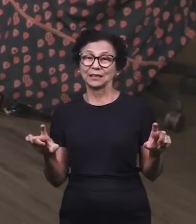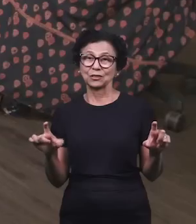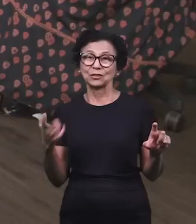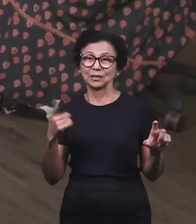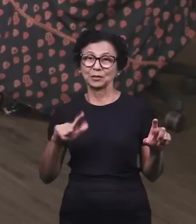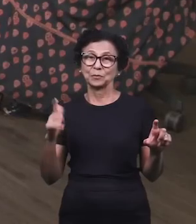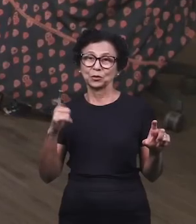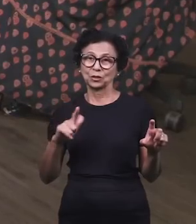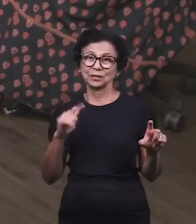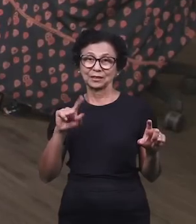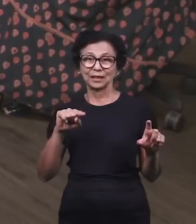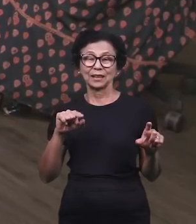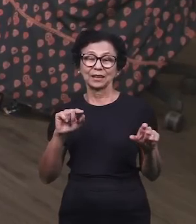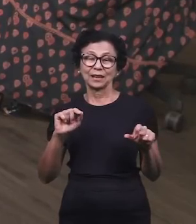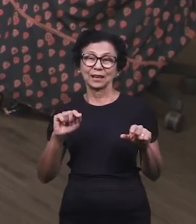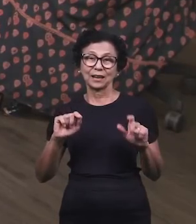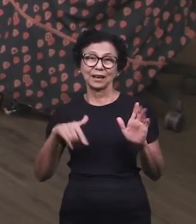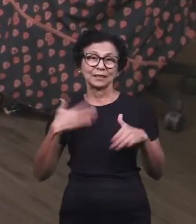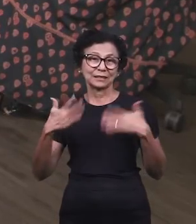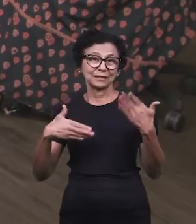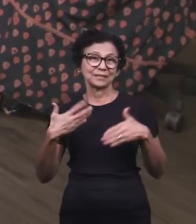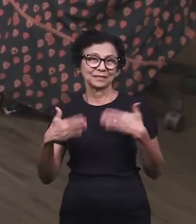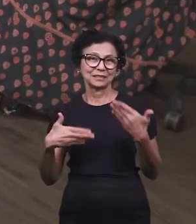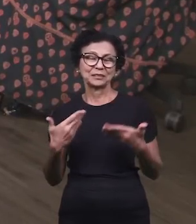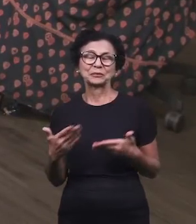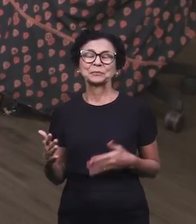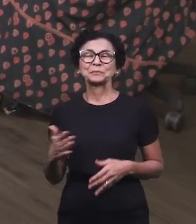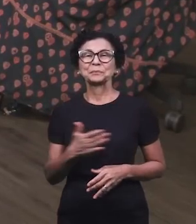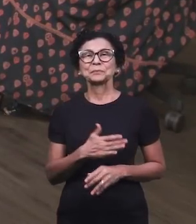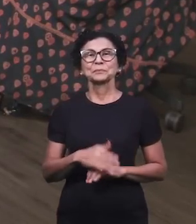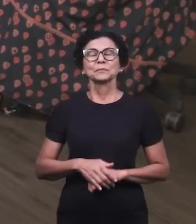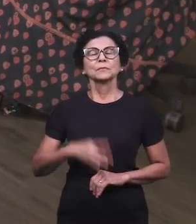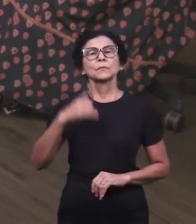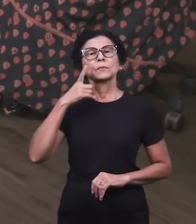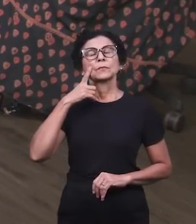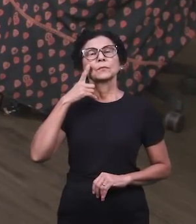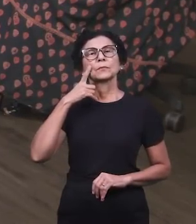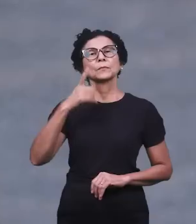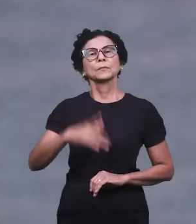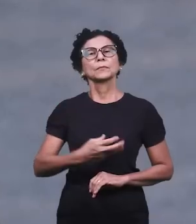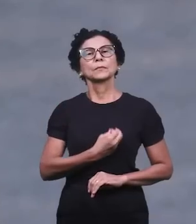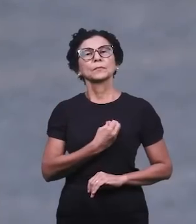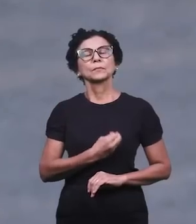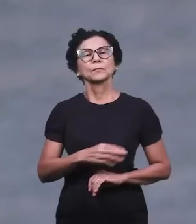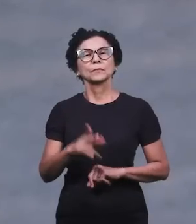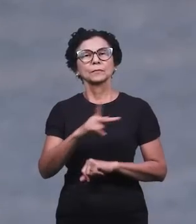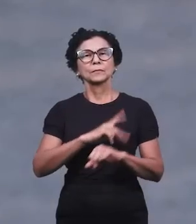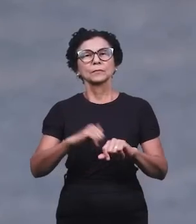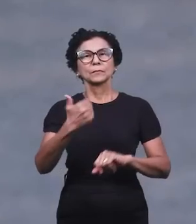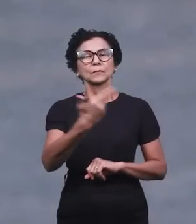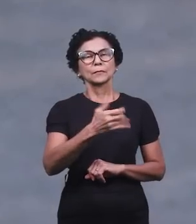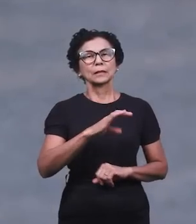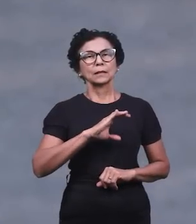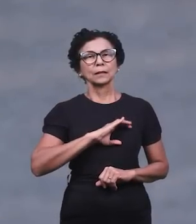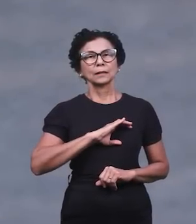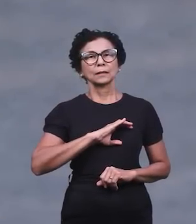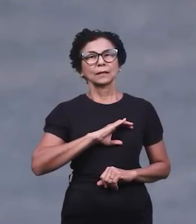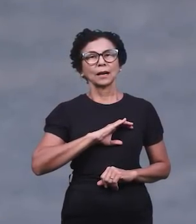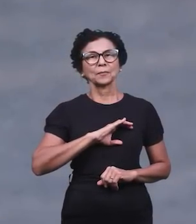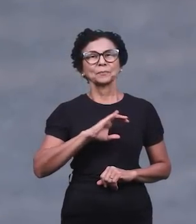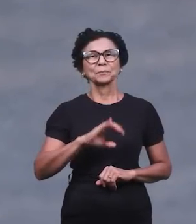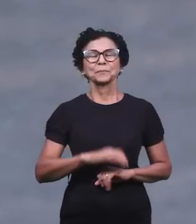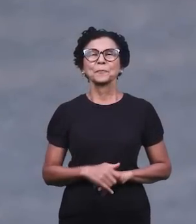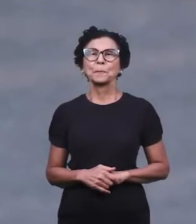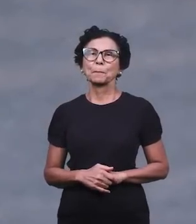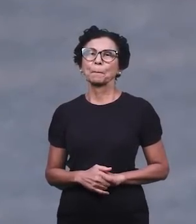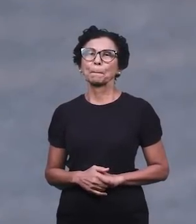trazer também uma participação que vem do exterior, do Canadá. Deixa eu falar para essa câmera aqui. Isso aí. Quem